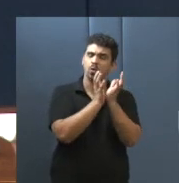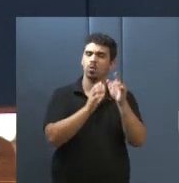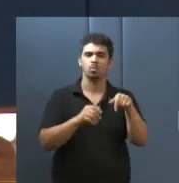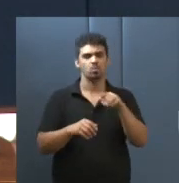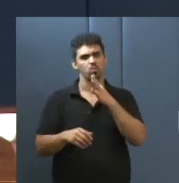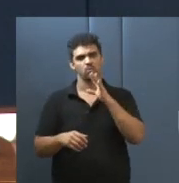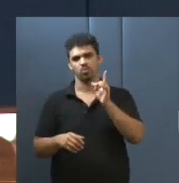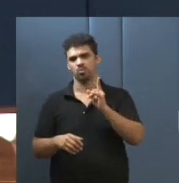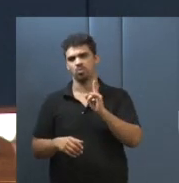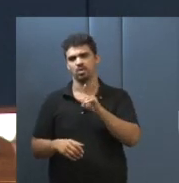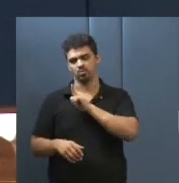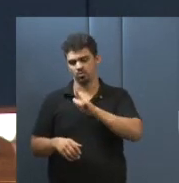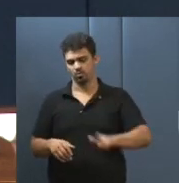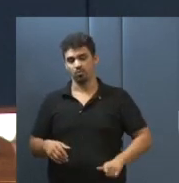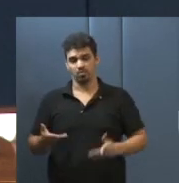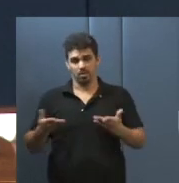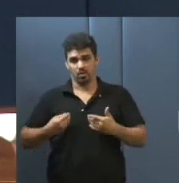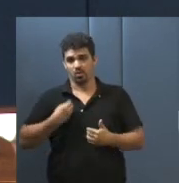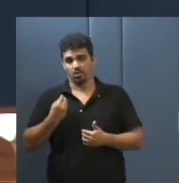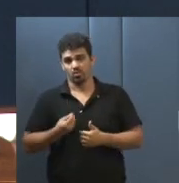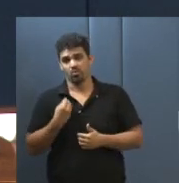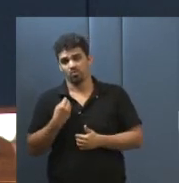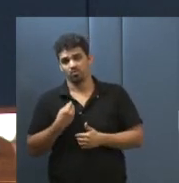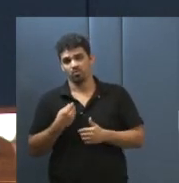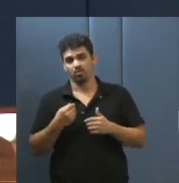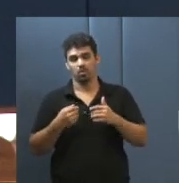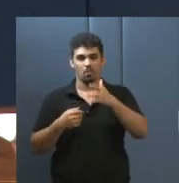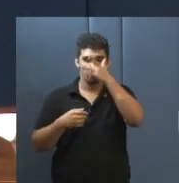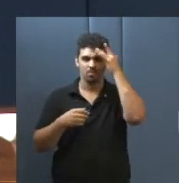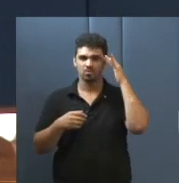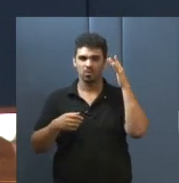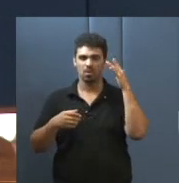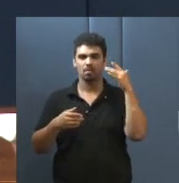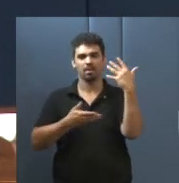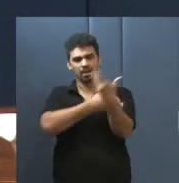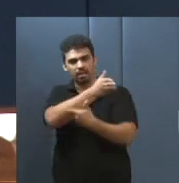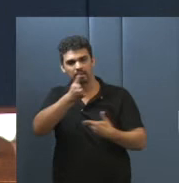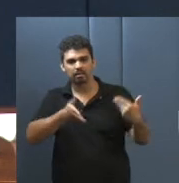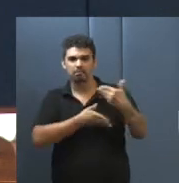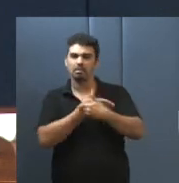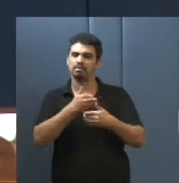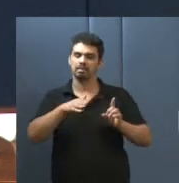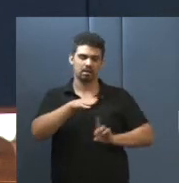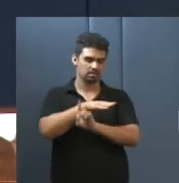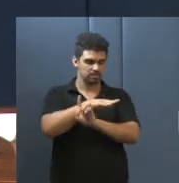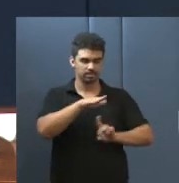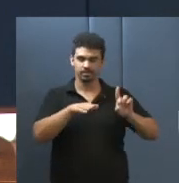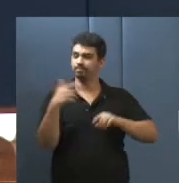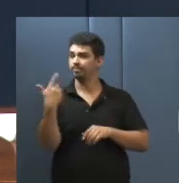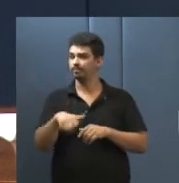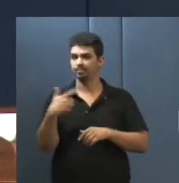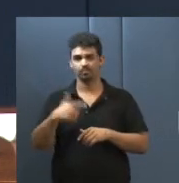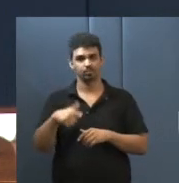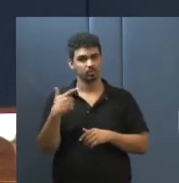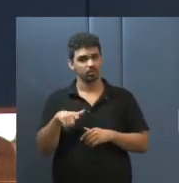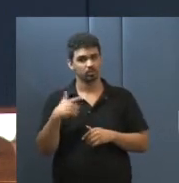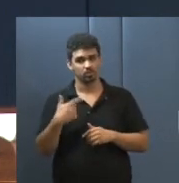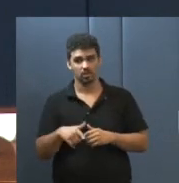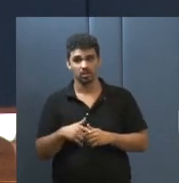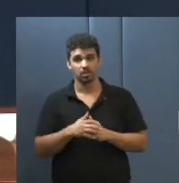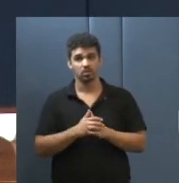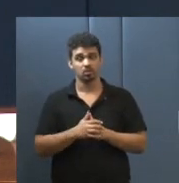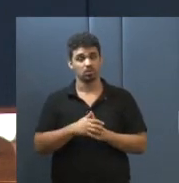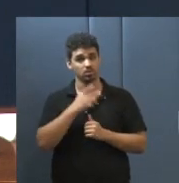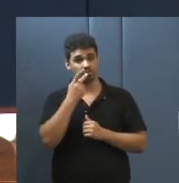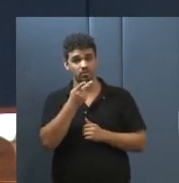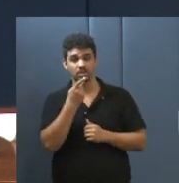governo atual da Venezuela. Então, nós não teríamos um interlocutor para conversar com eles. Quando da discussão sobre a inclusão